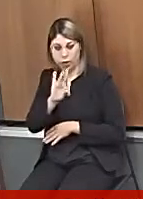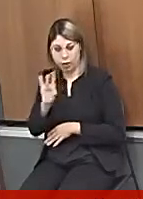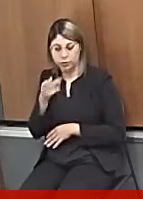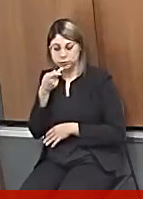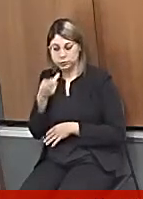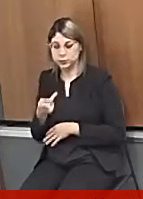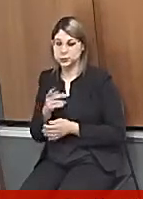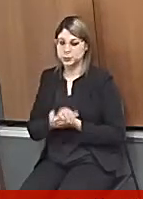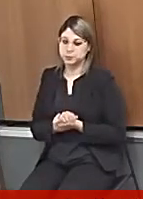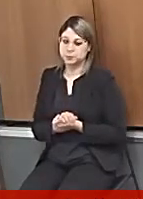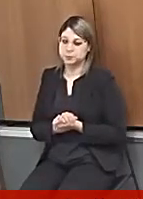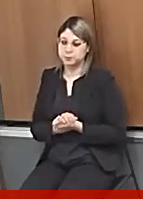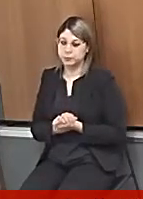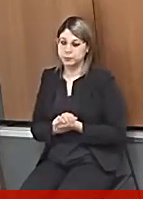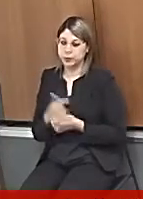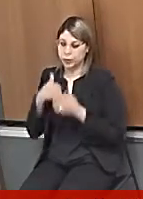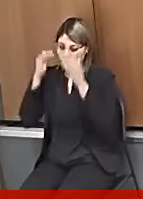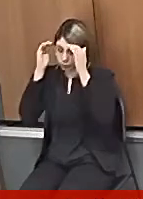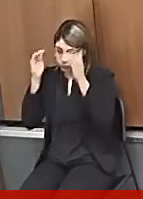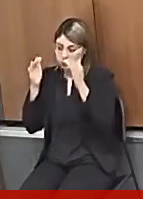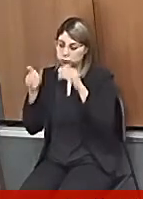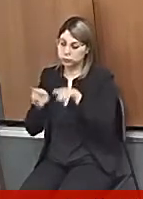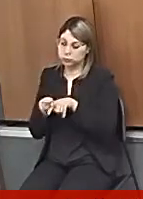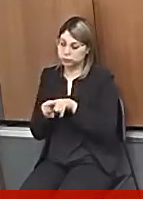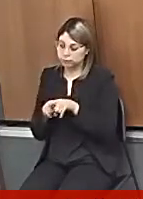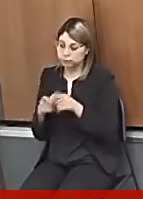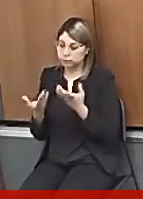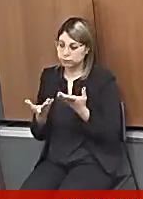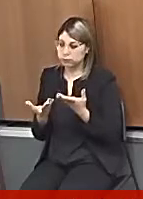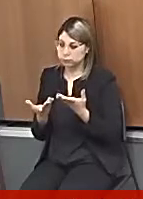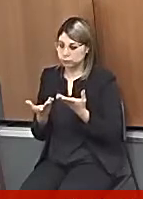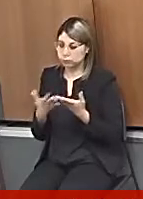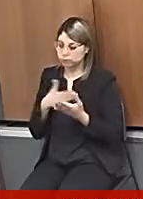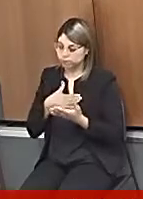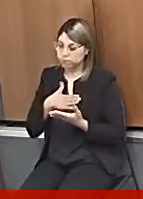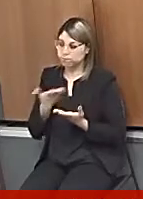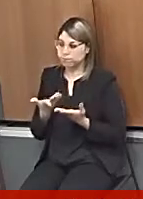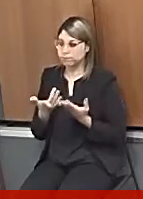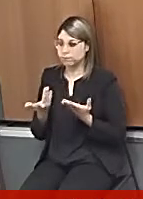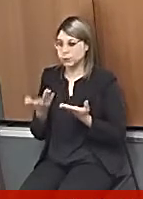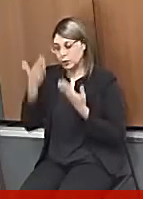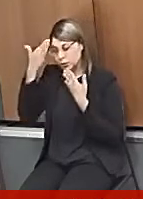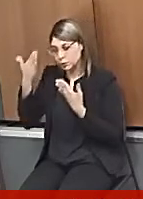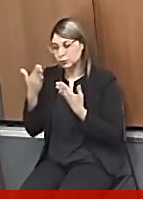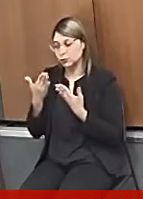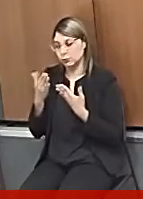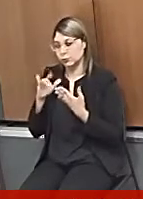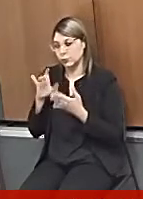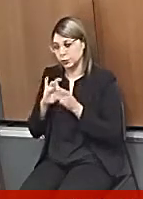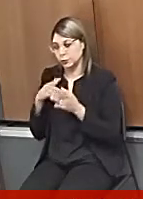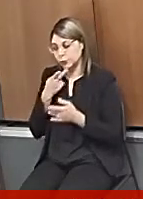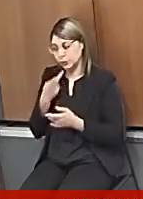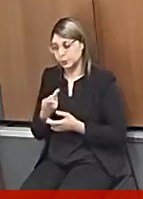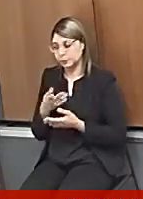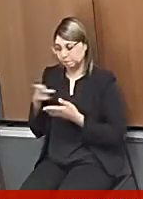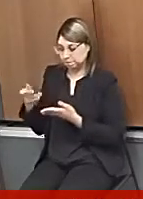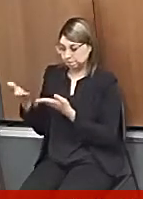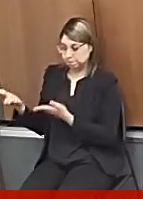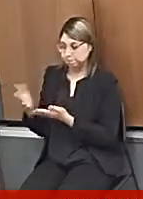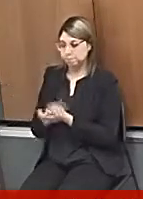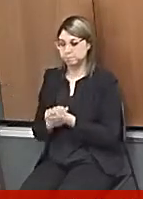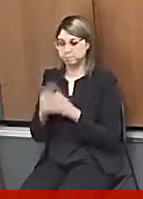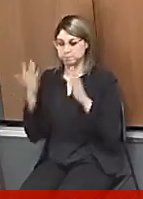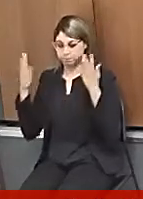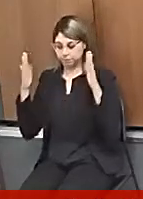foram colocadas é com muito respeito com muita consideração e agradeço também né pela oportunidade de falar com o presidente tudo